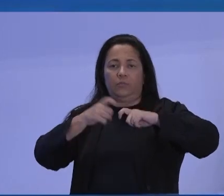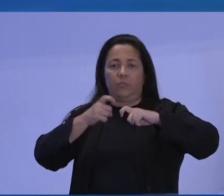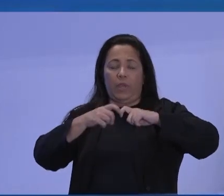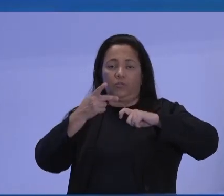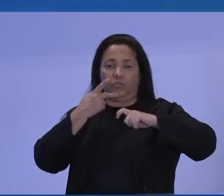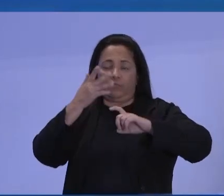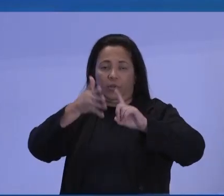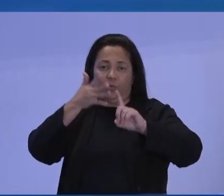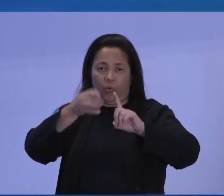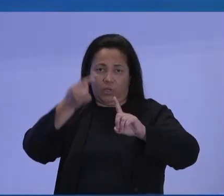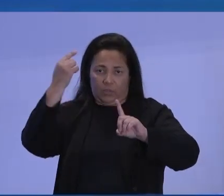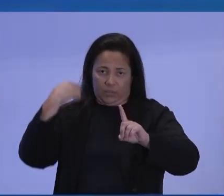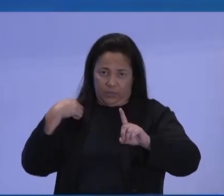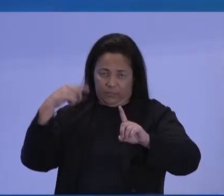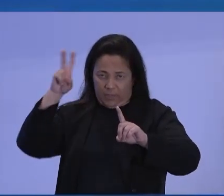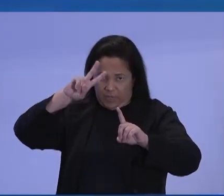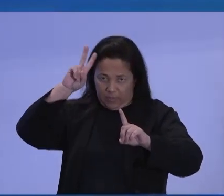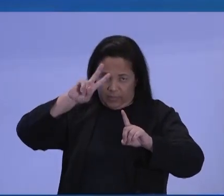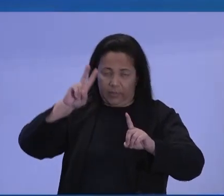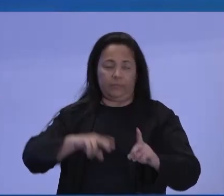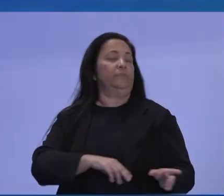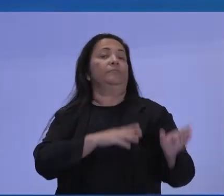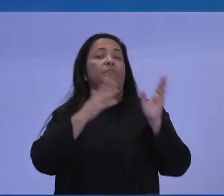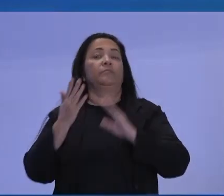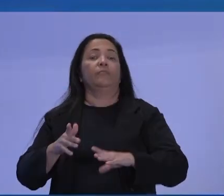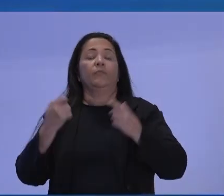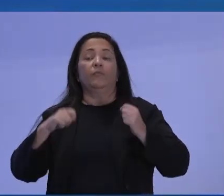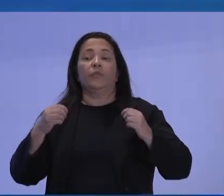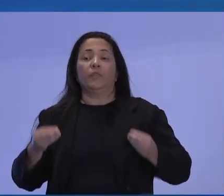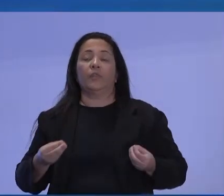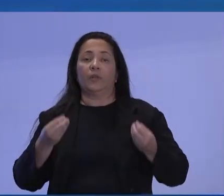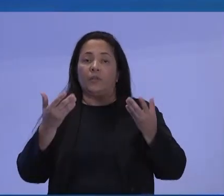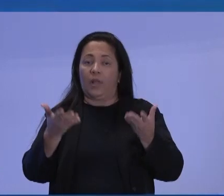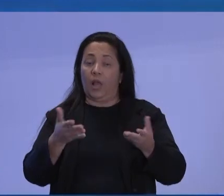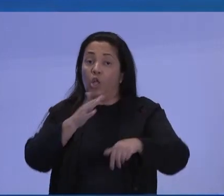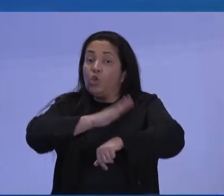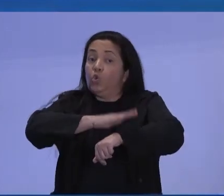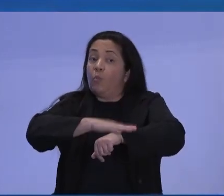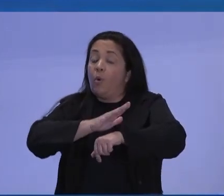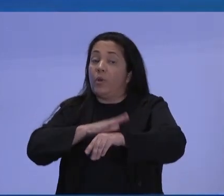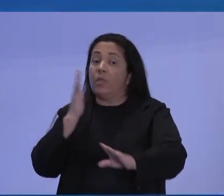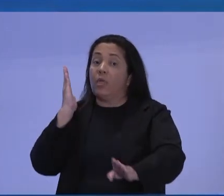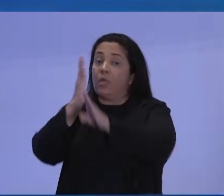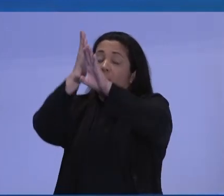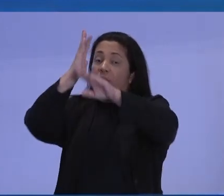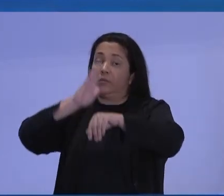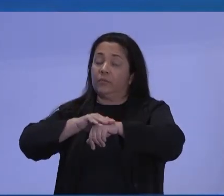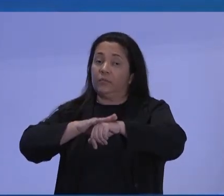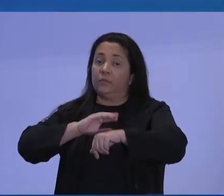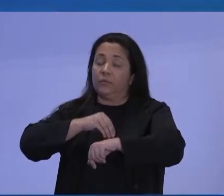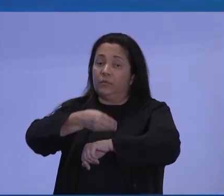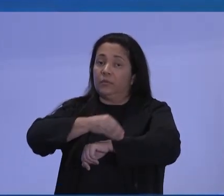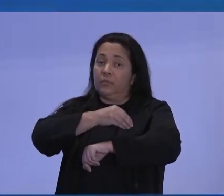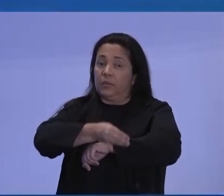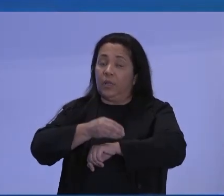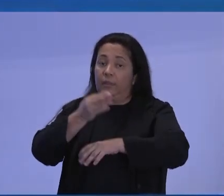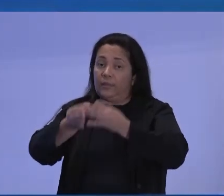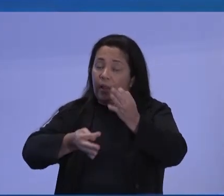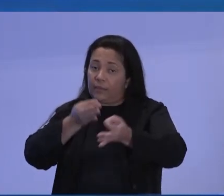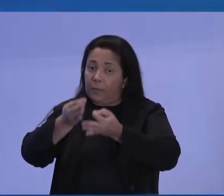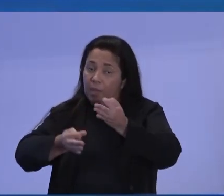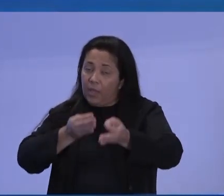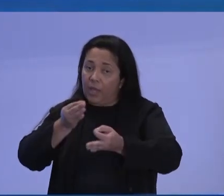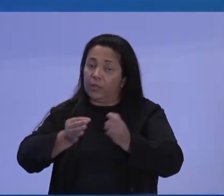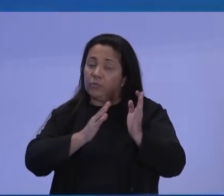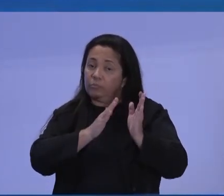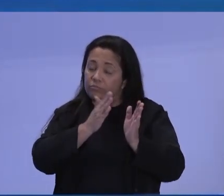aqui. E essa atenção qualificada deve ser oferecida desde o diagnóstico, bem como no decorrer do tratamento da doença e, se